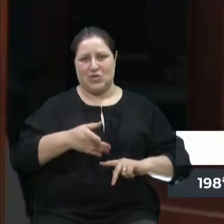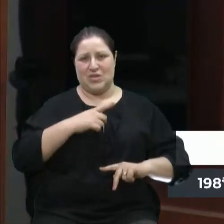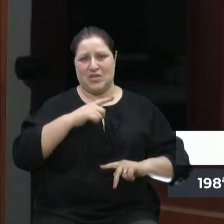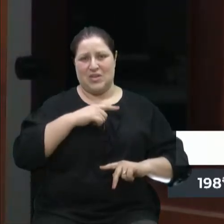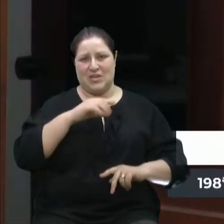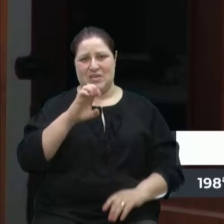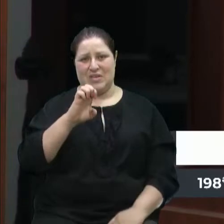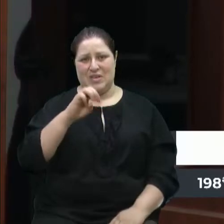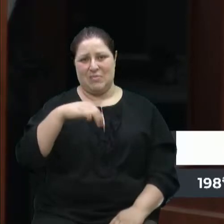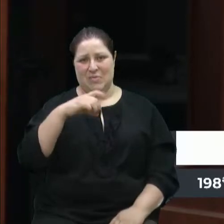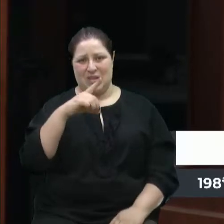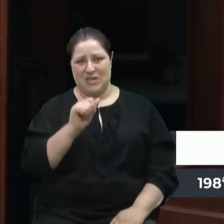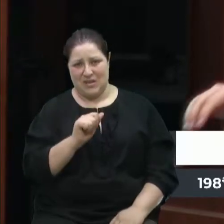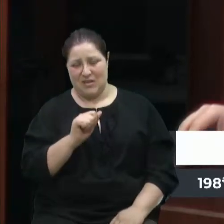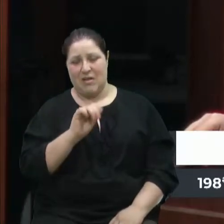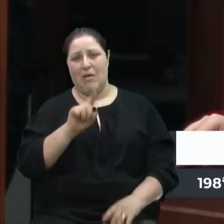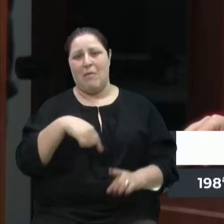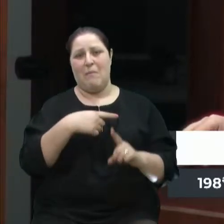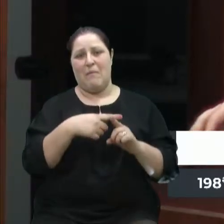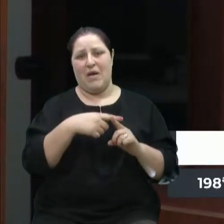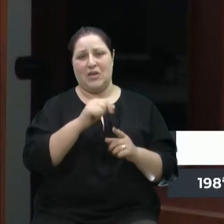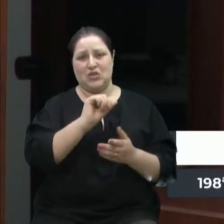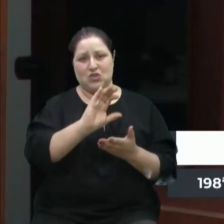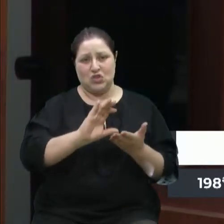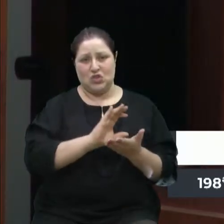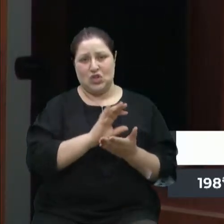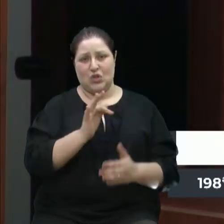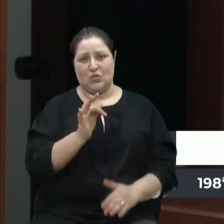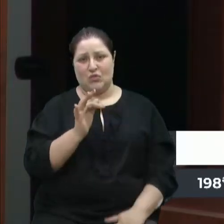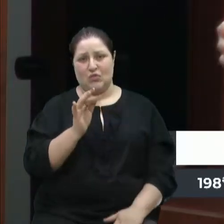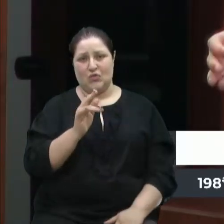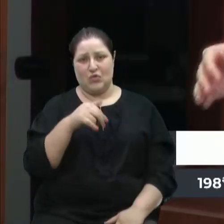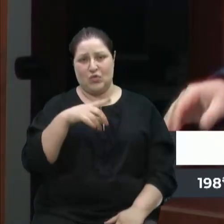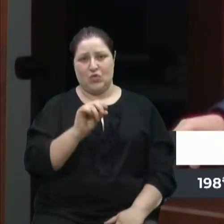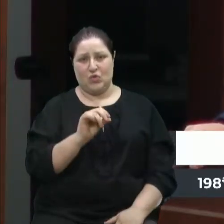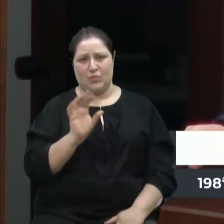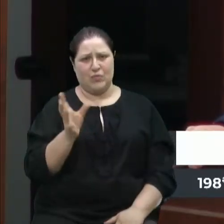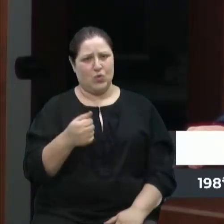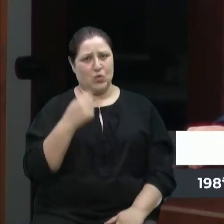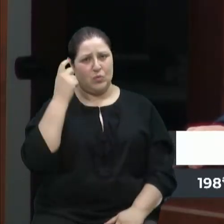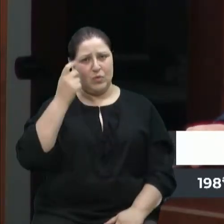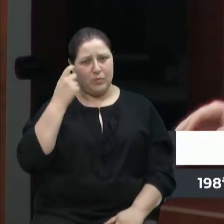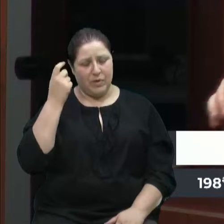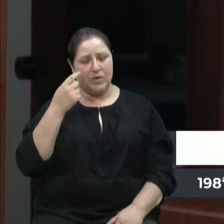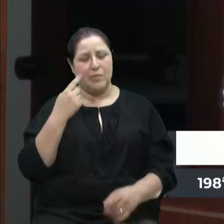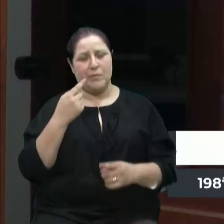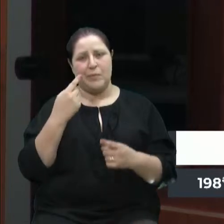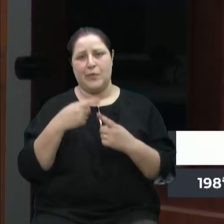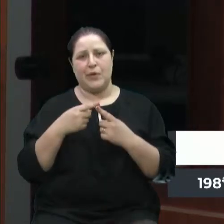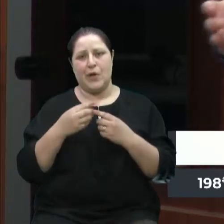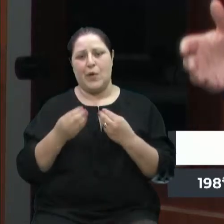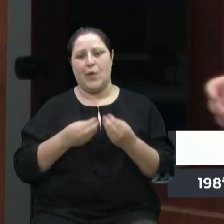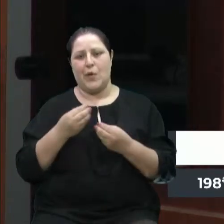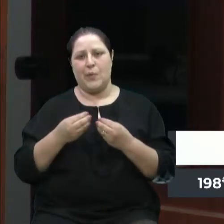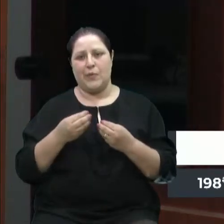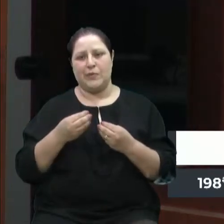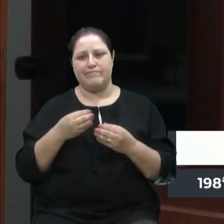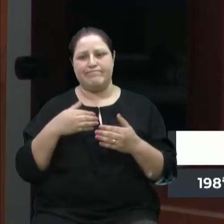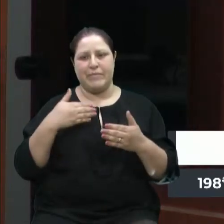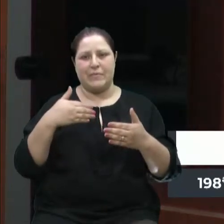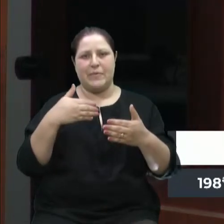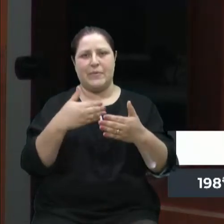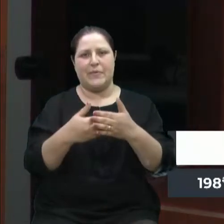é preocupante. Porque a que ponto vai chegar essa forma de distribuição